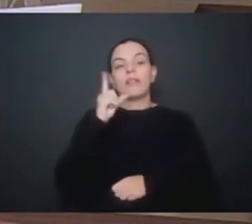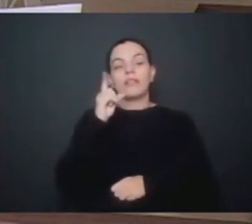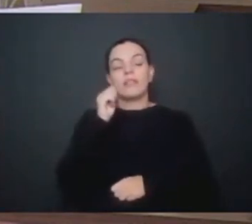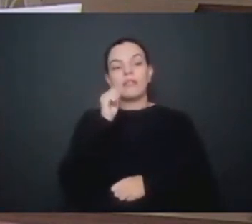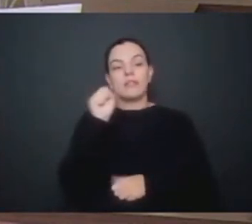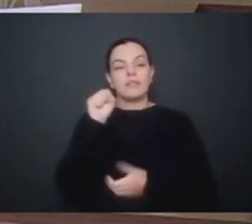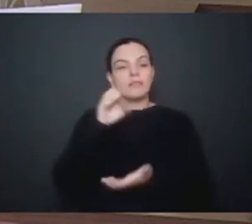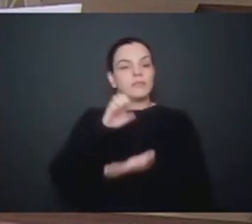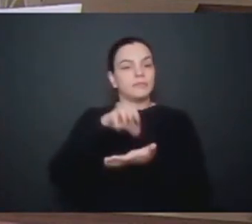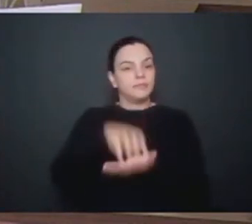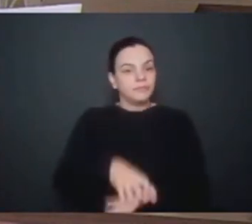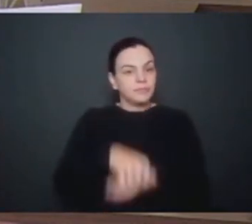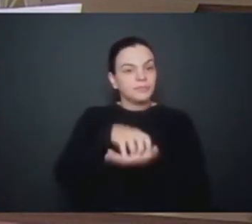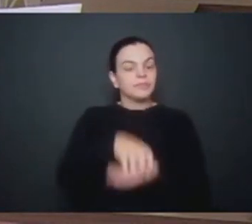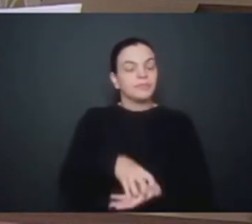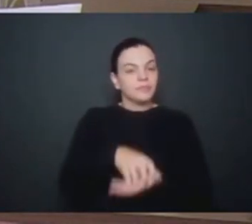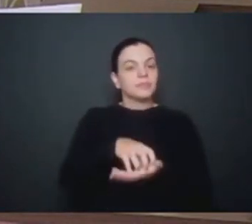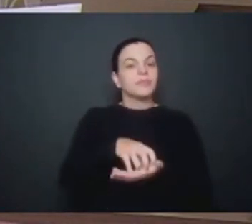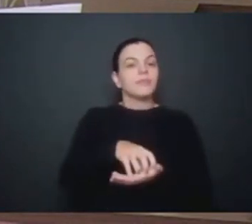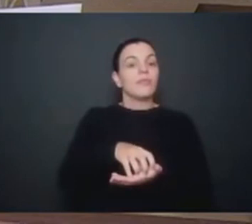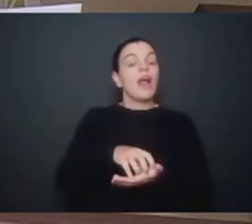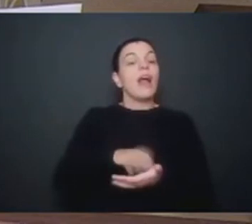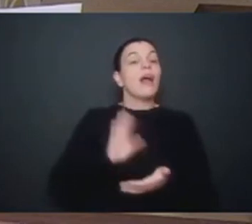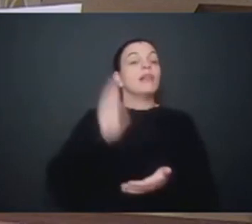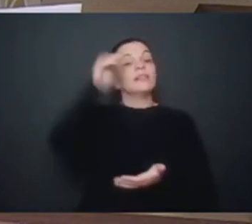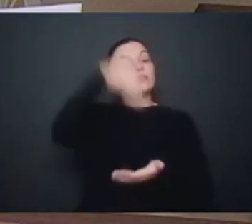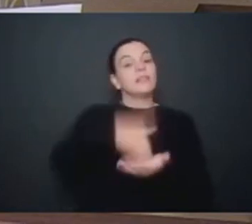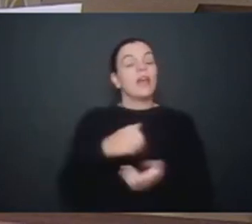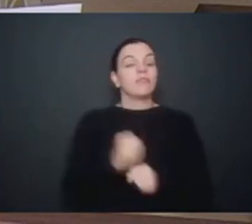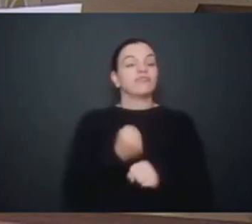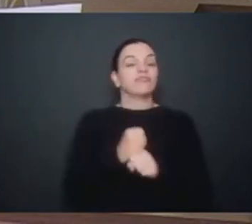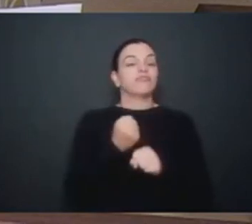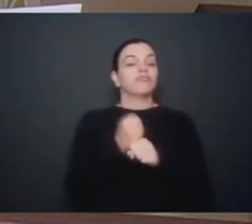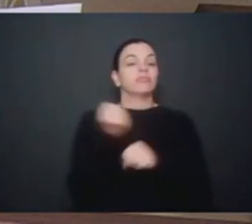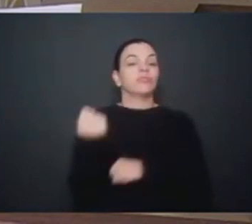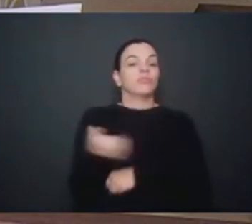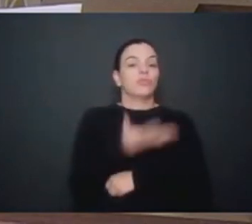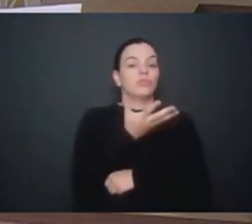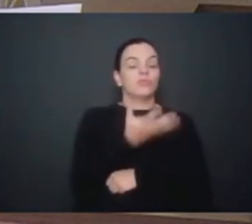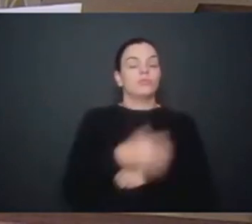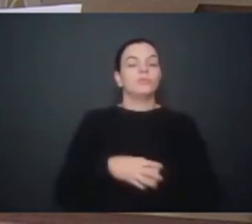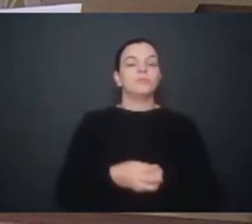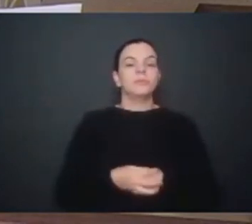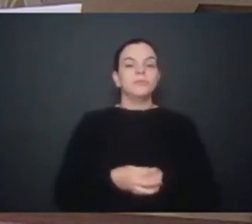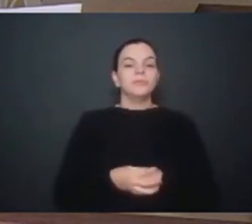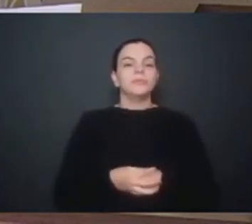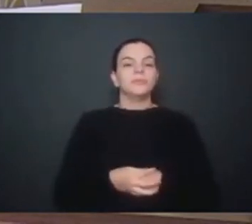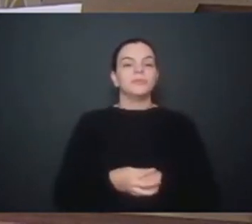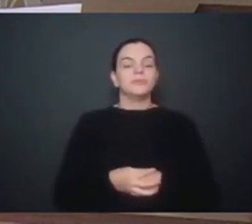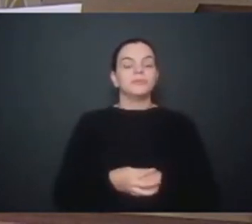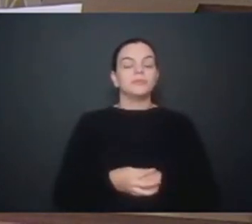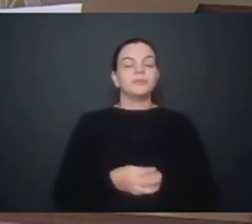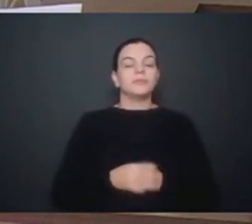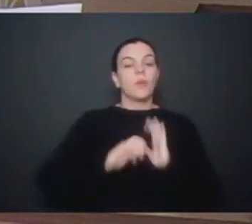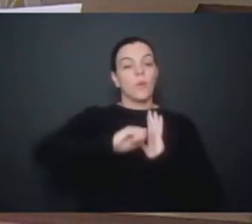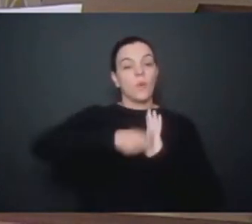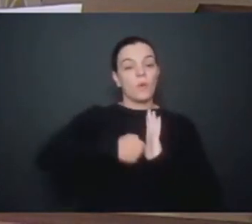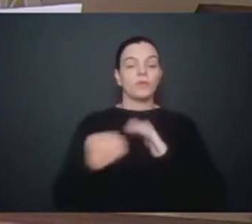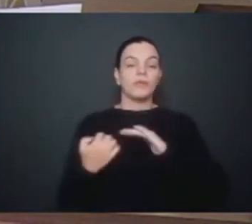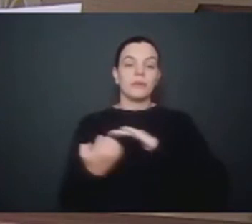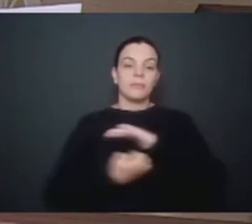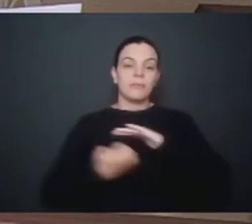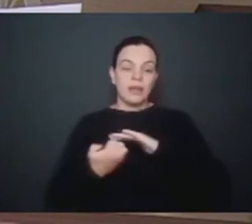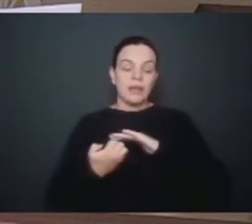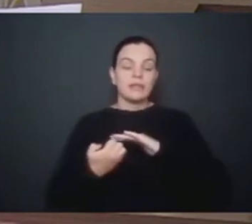seja feita ao lado do viaduto existente. Sobre a contratação da empresa para as obras para o contrato emergencial